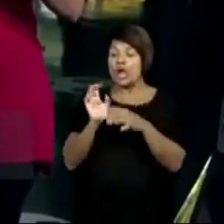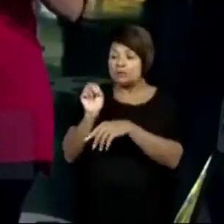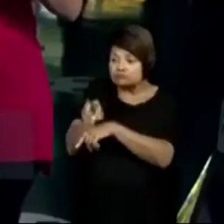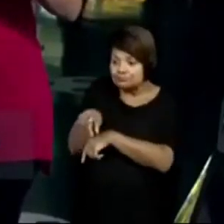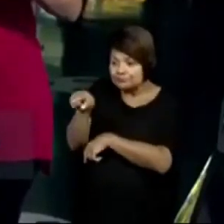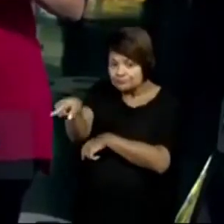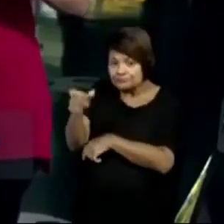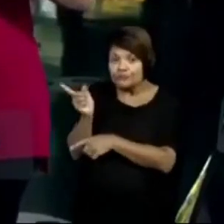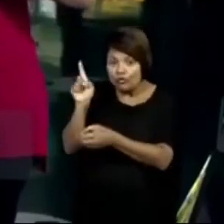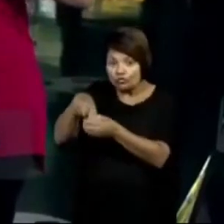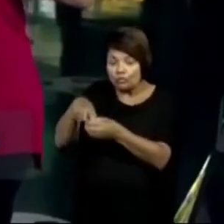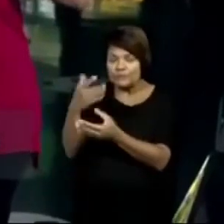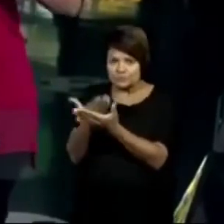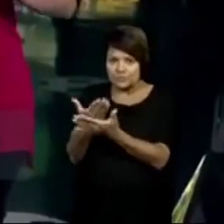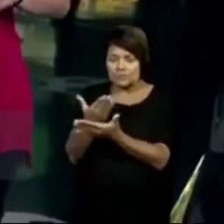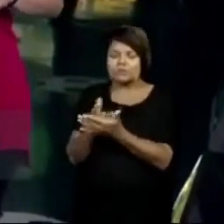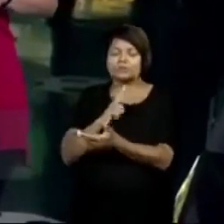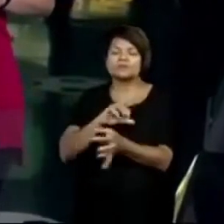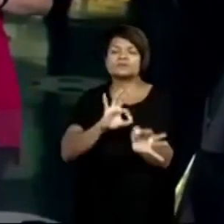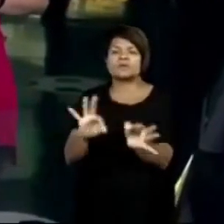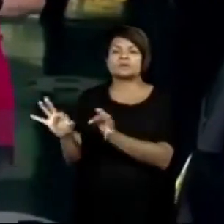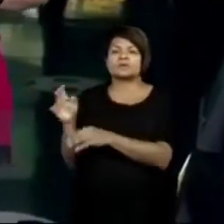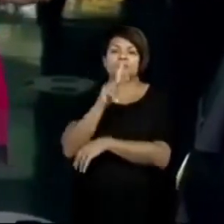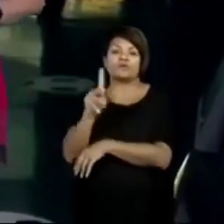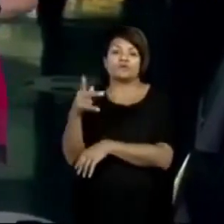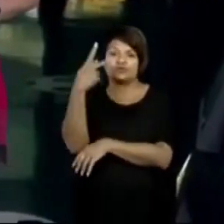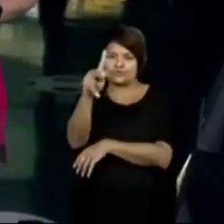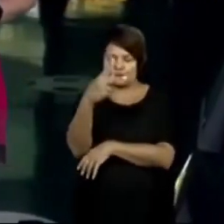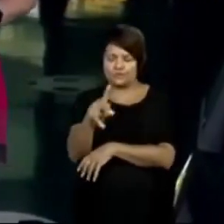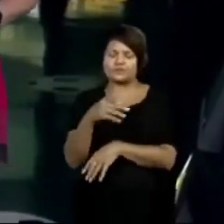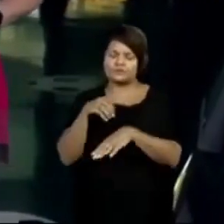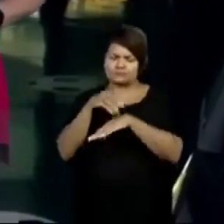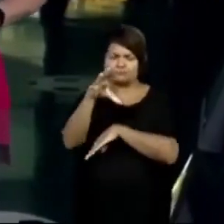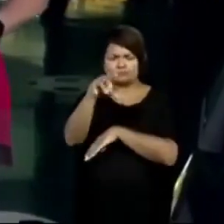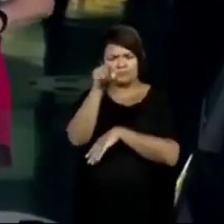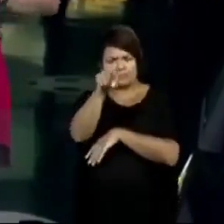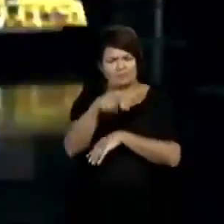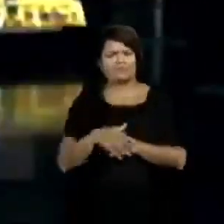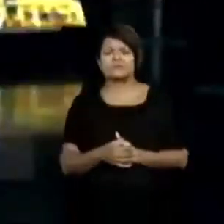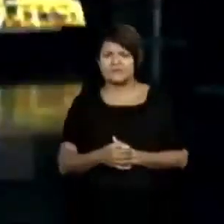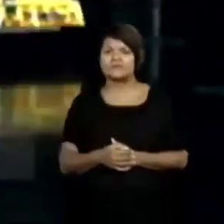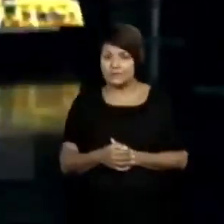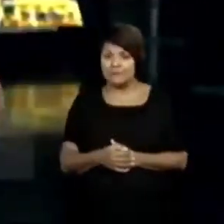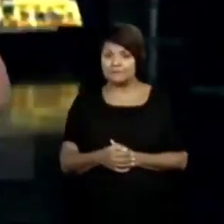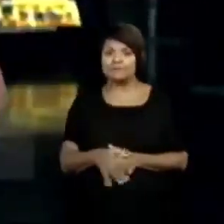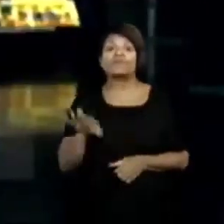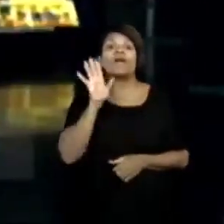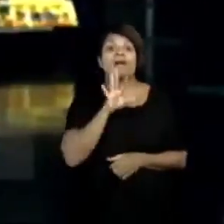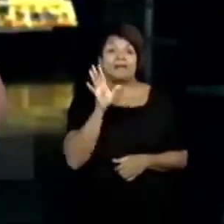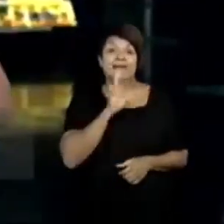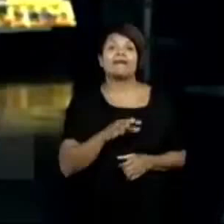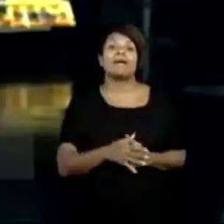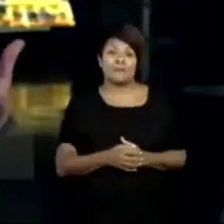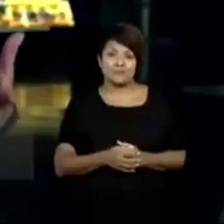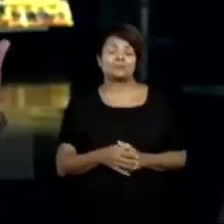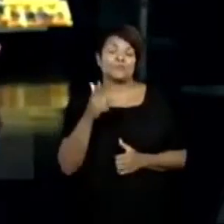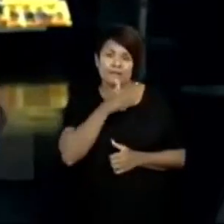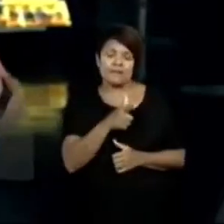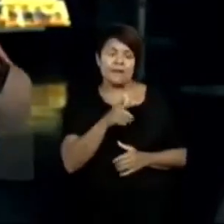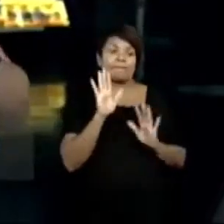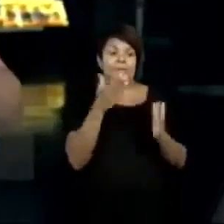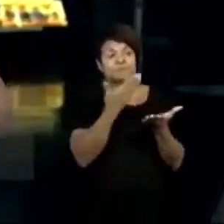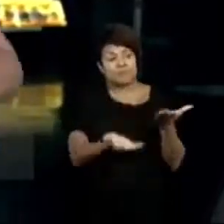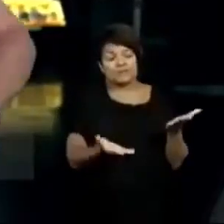professores de vocês ensinam isso ali, passam isso para vocês, não é? É legal ganhar, muito legal, mas o perder